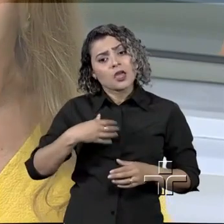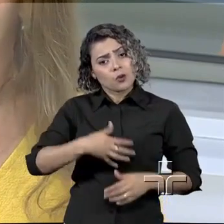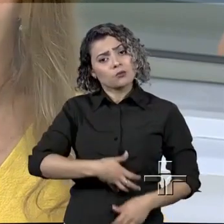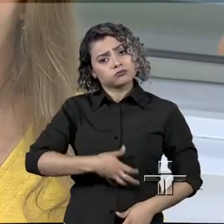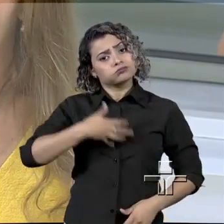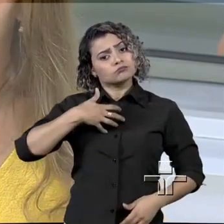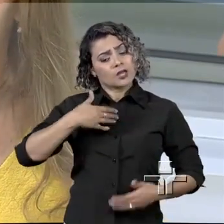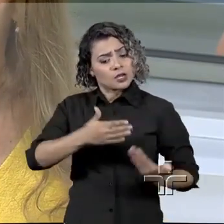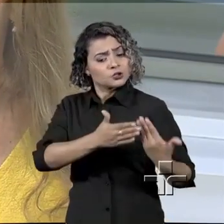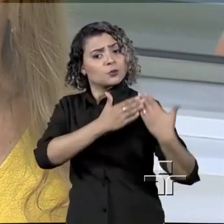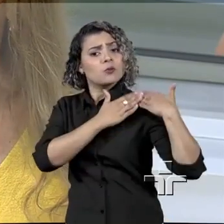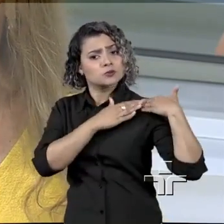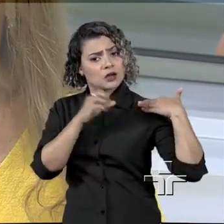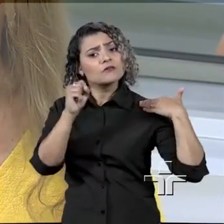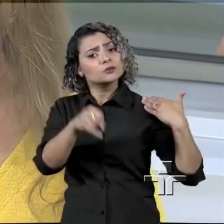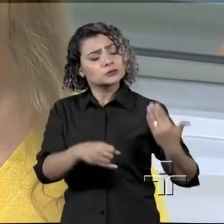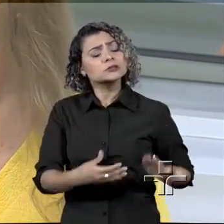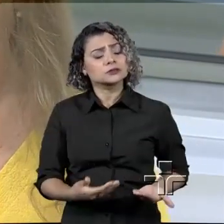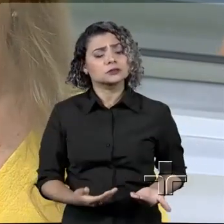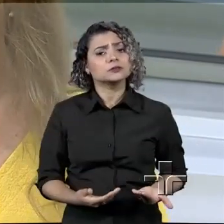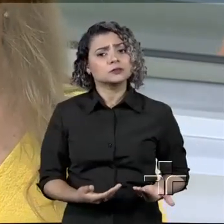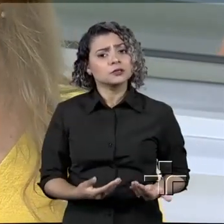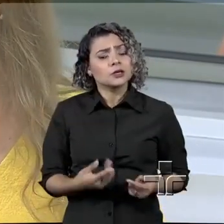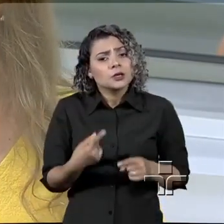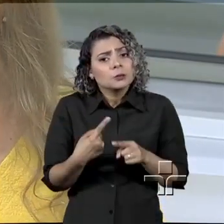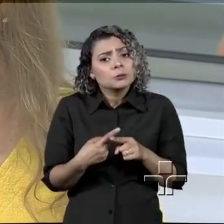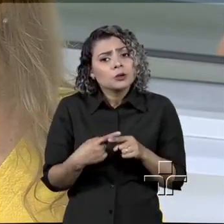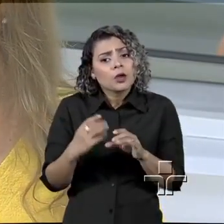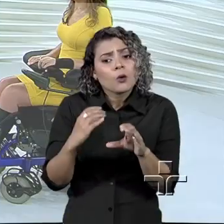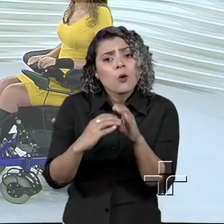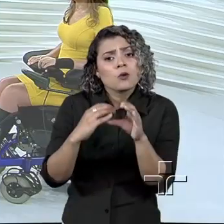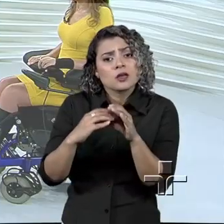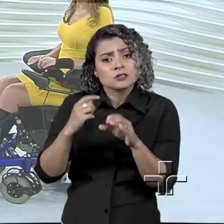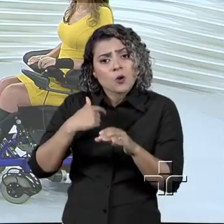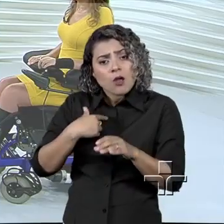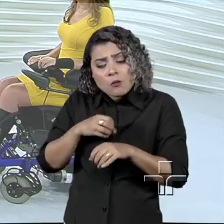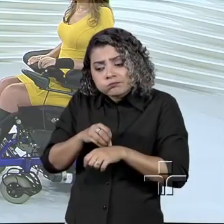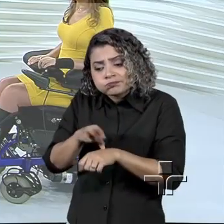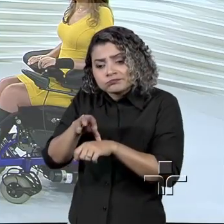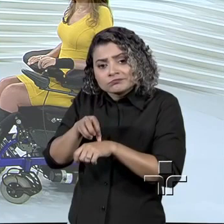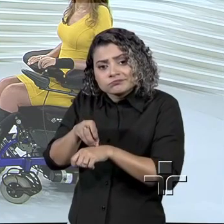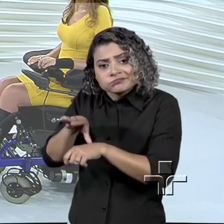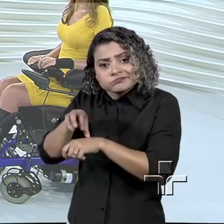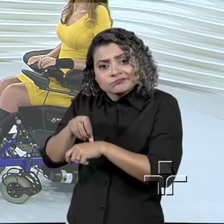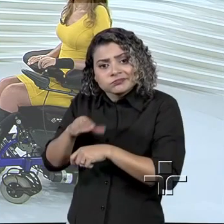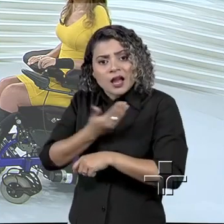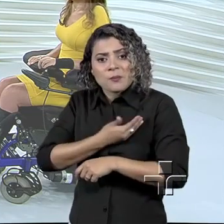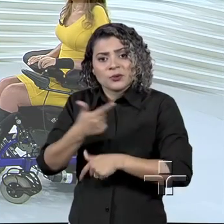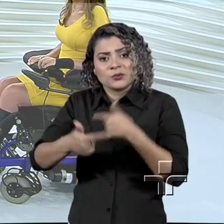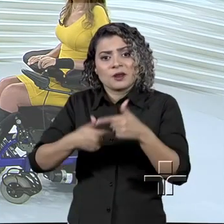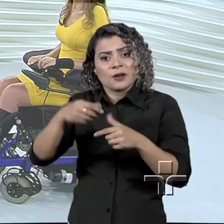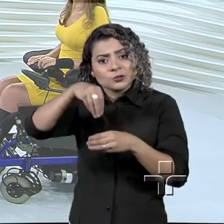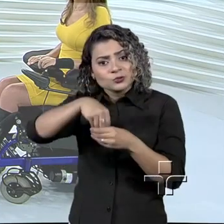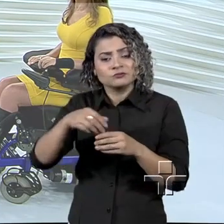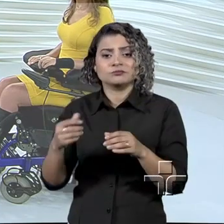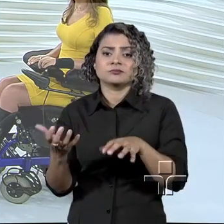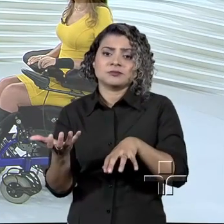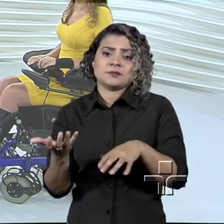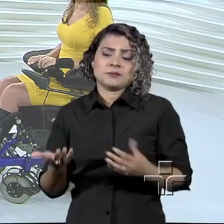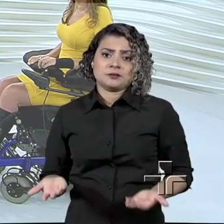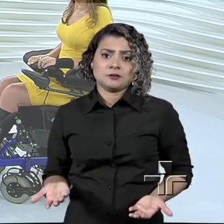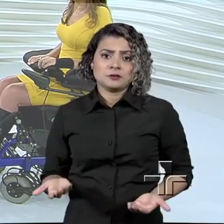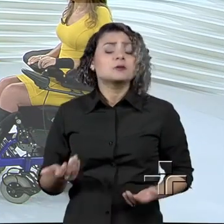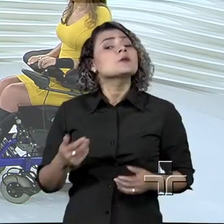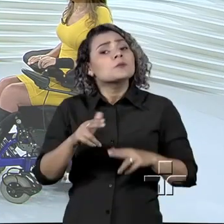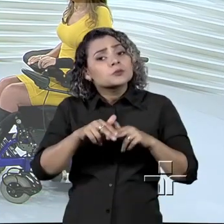sinto responsável, muitas vezes, por essa comunicação, sabe? A forma em que essa informação